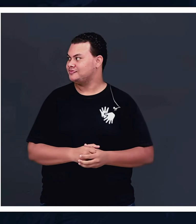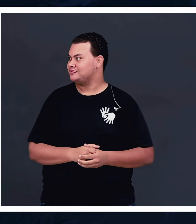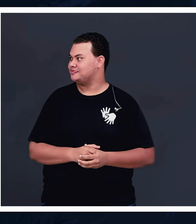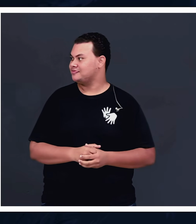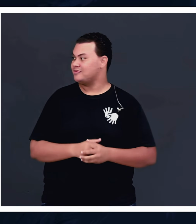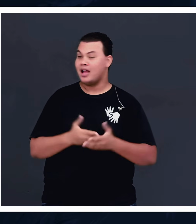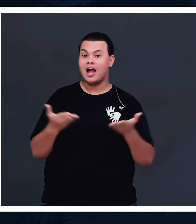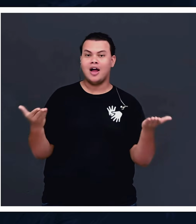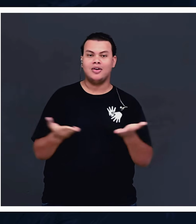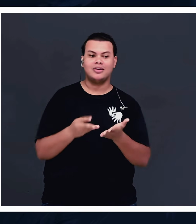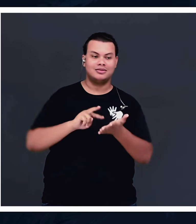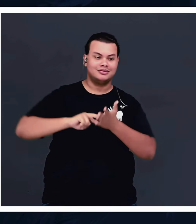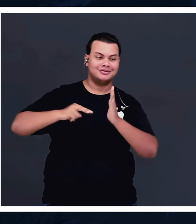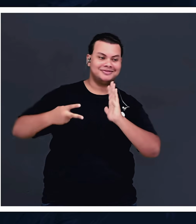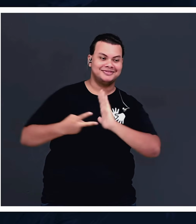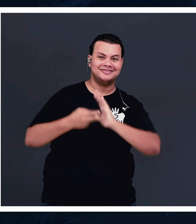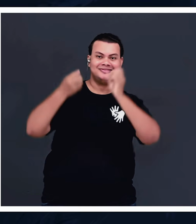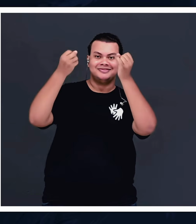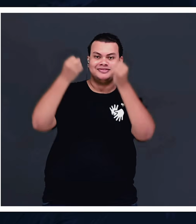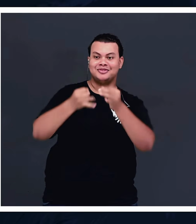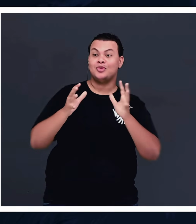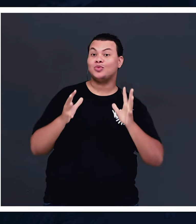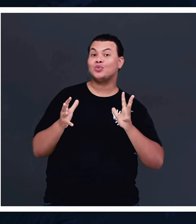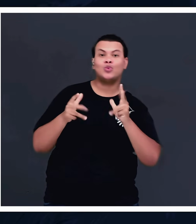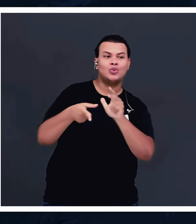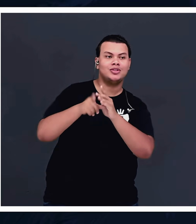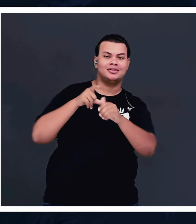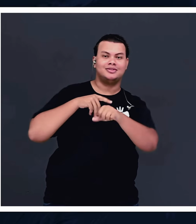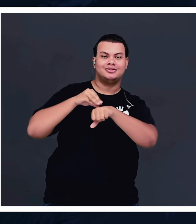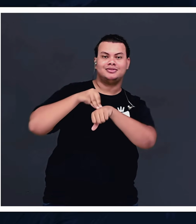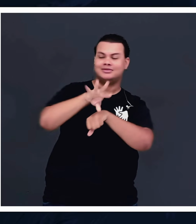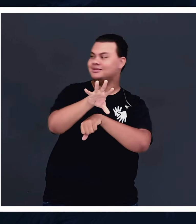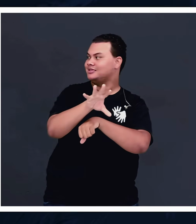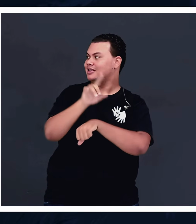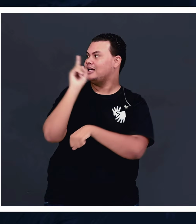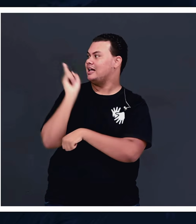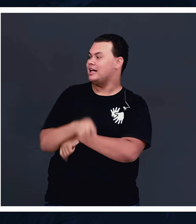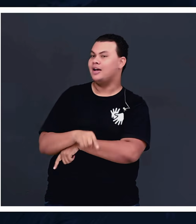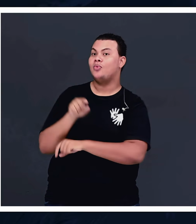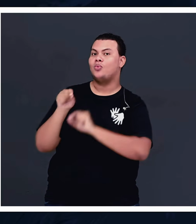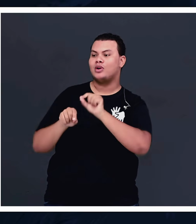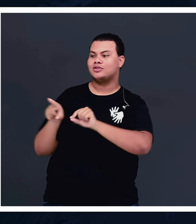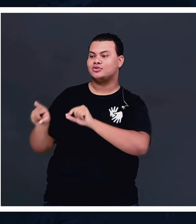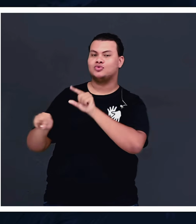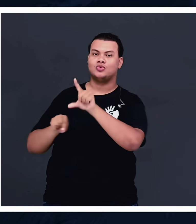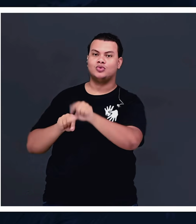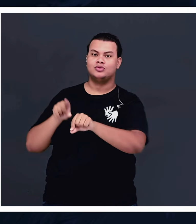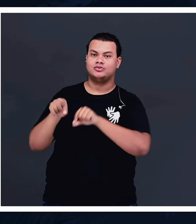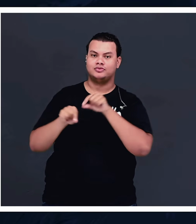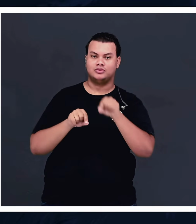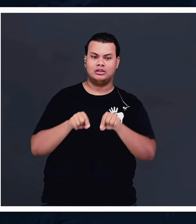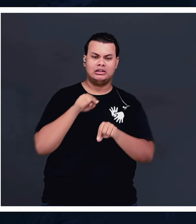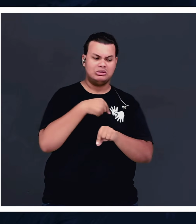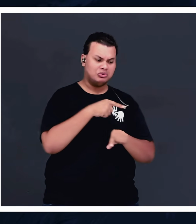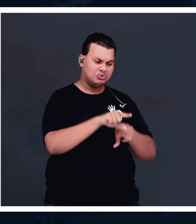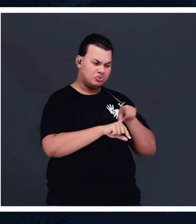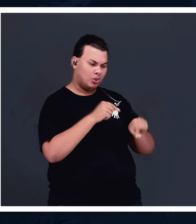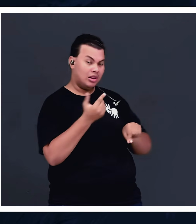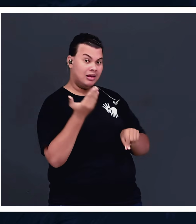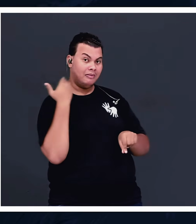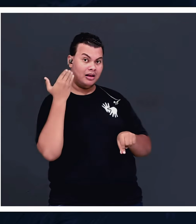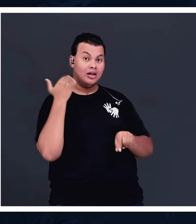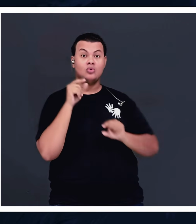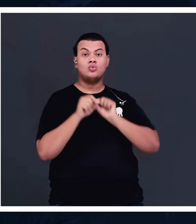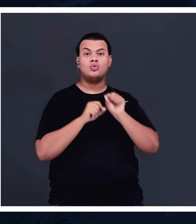E trazendo isso, para tudo isso que nós falamos sobre a questão das escolhas. Essas escolhas,